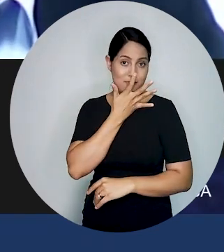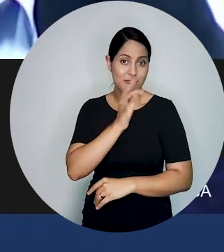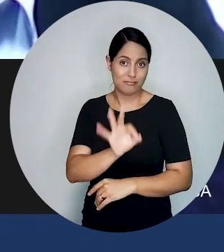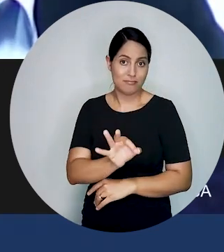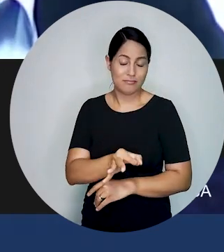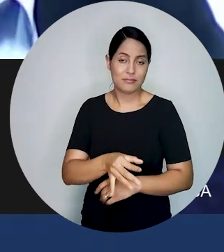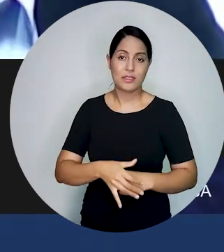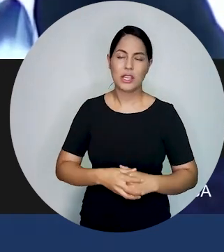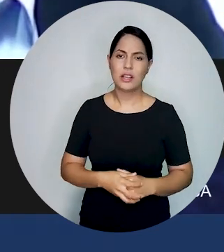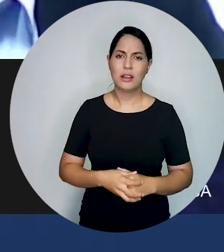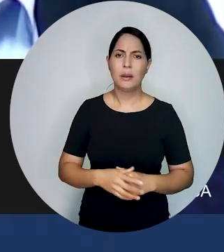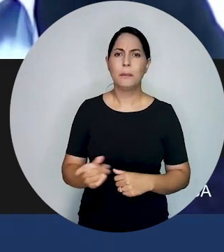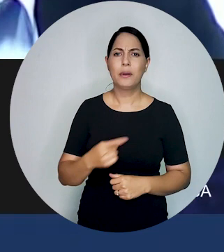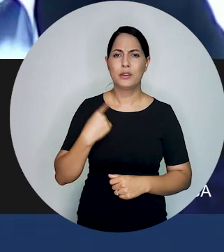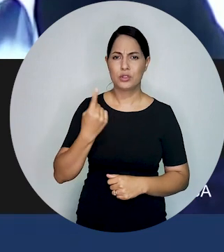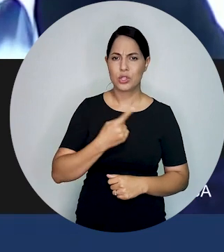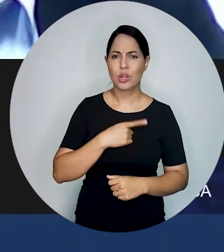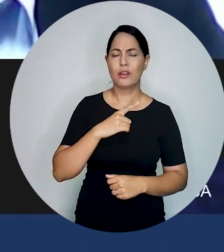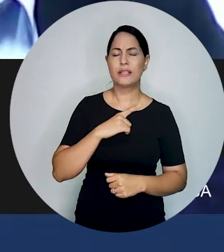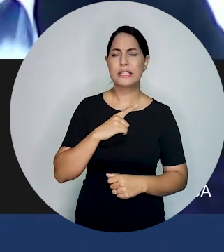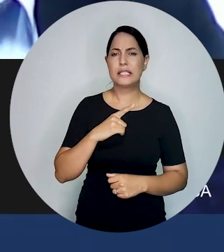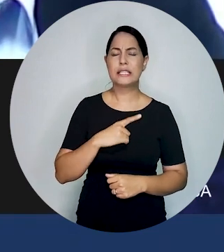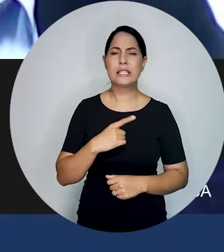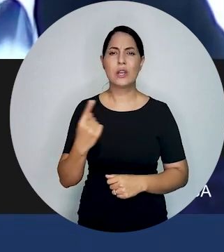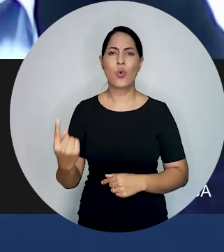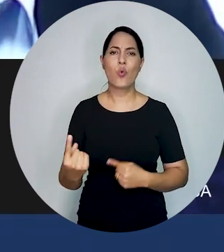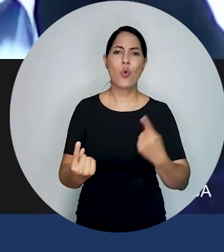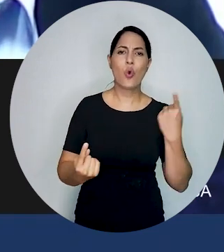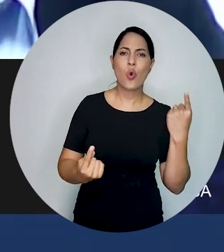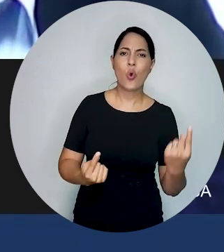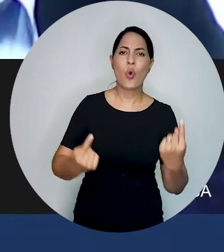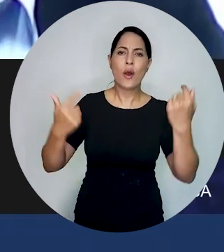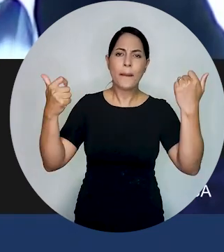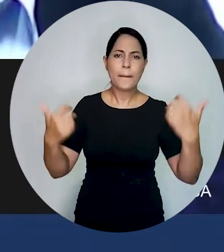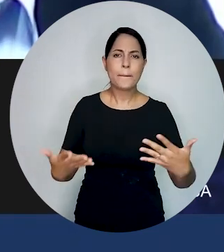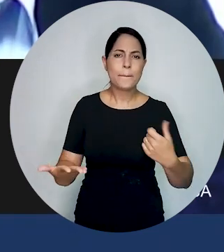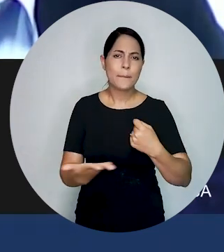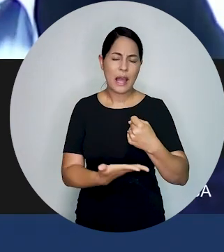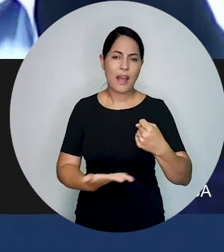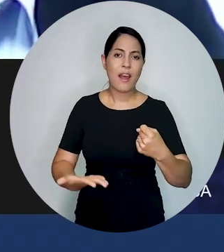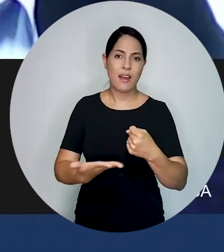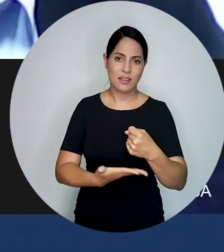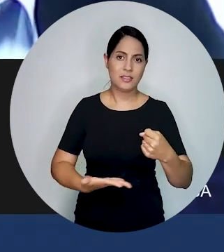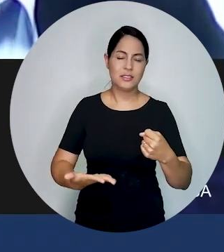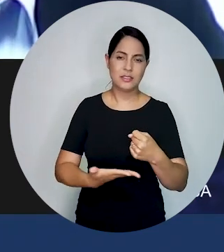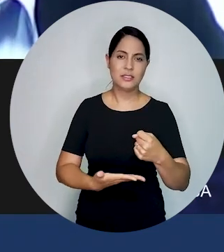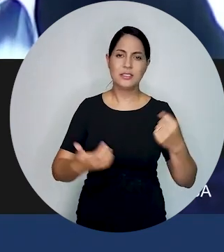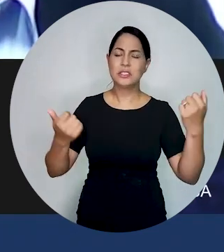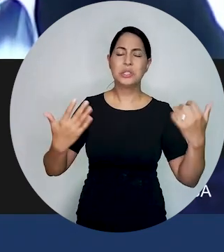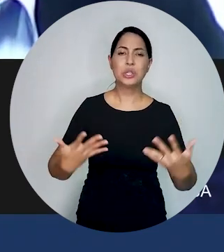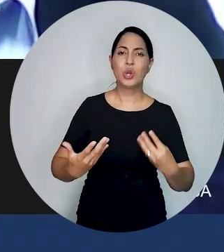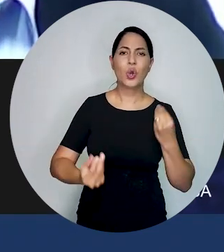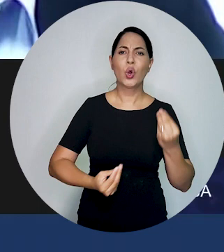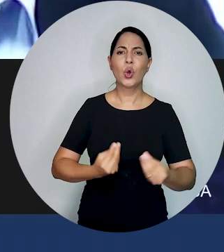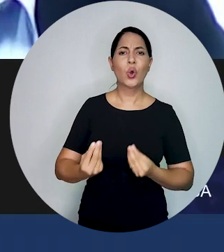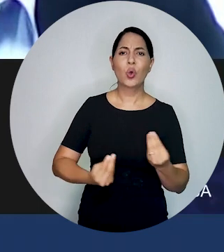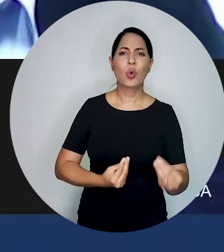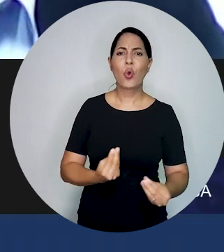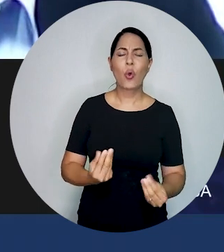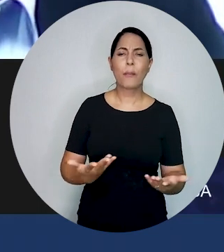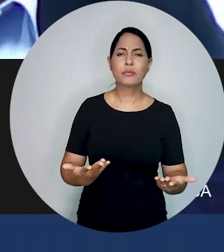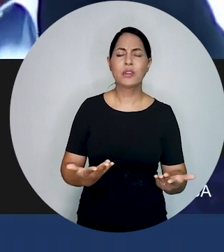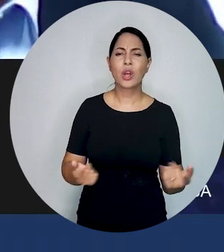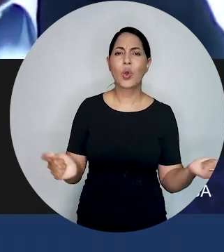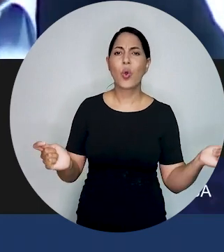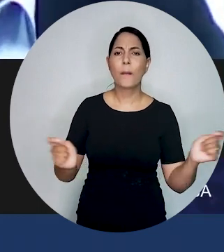desse muito rapidamente aí algumas indicações básicas, né, do que é a competência absoluta,